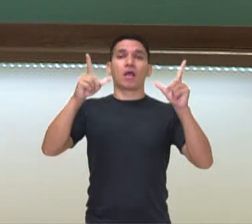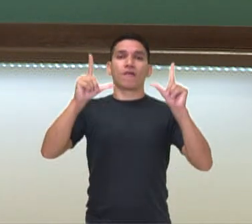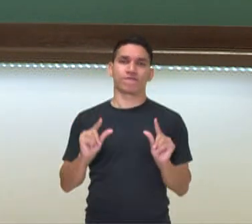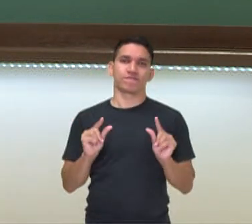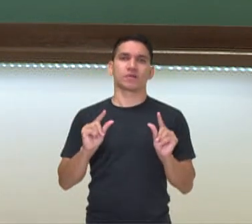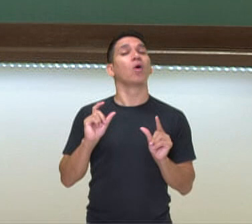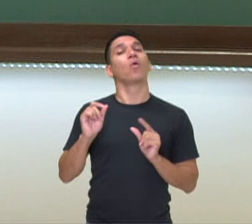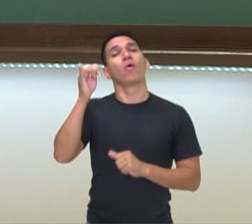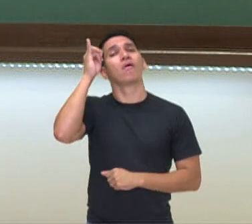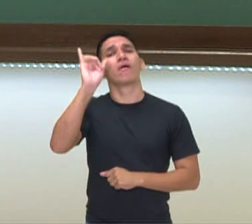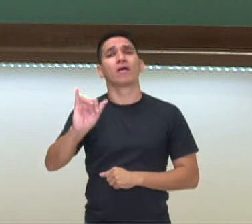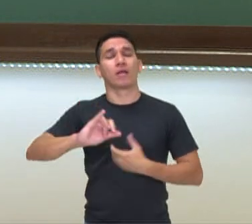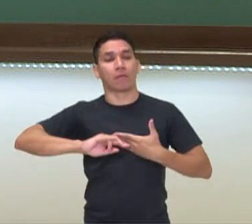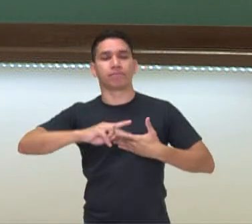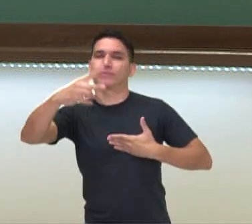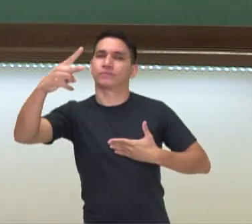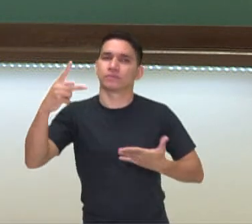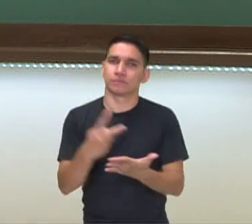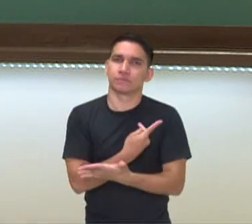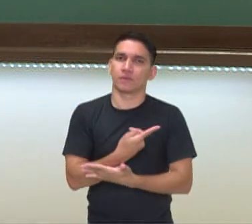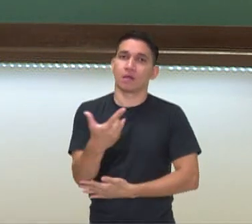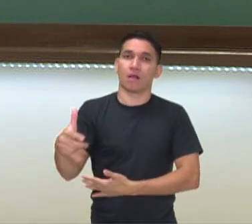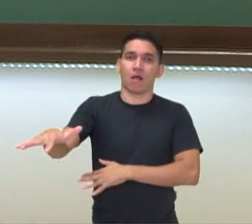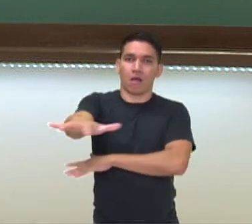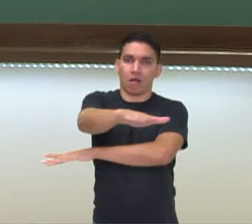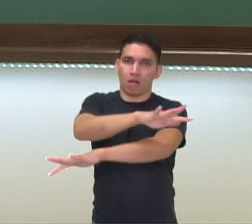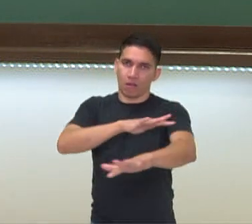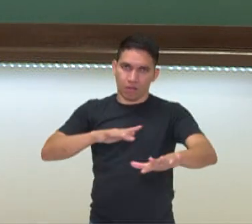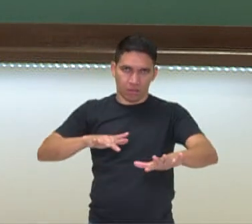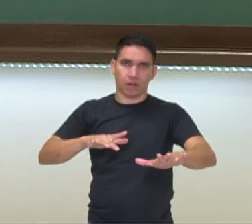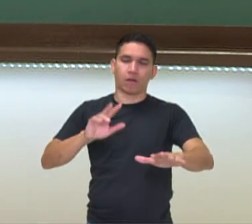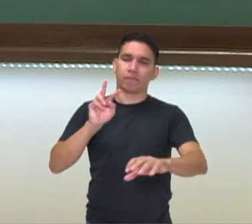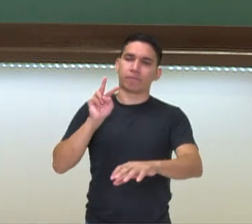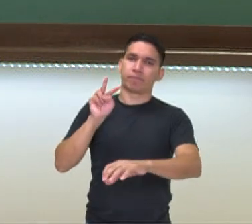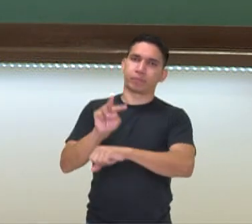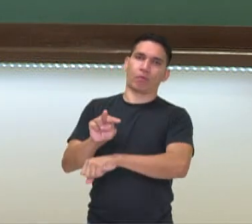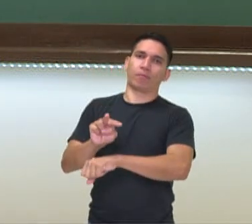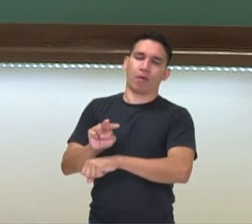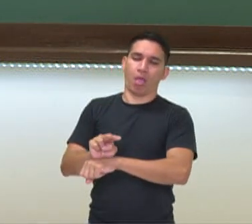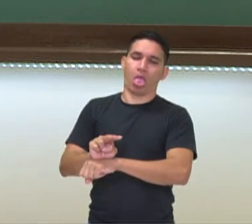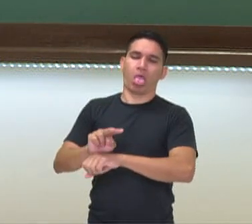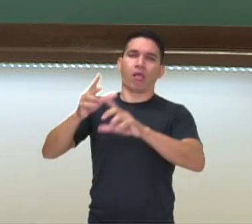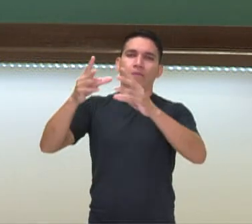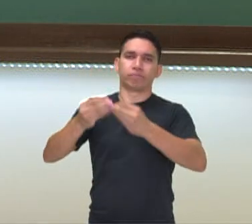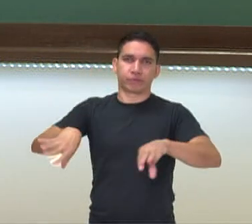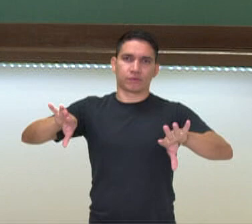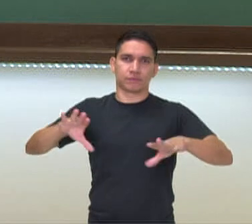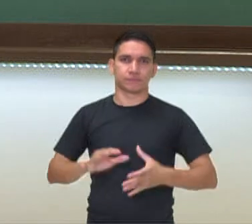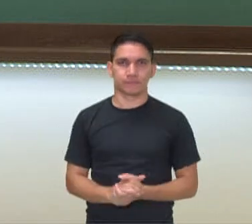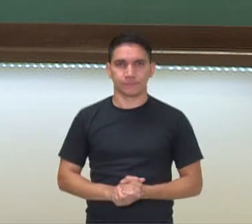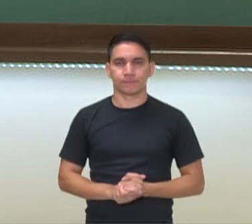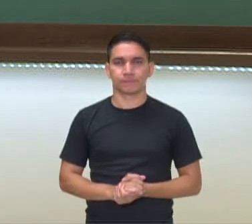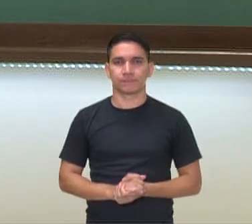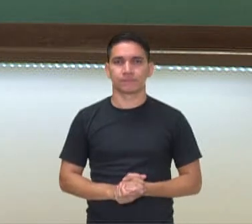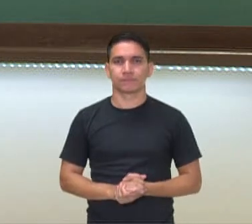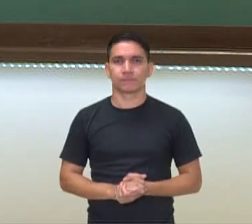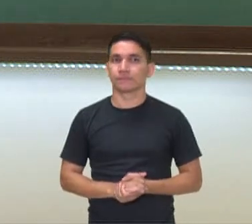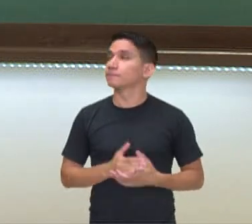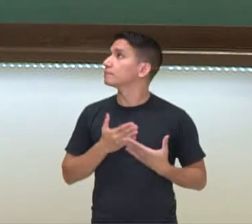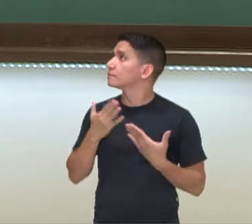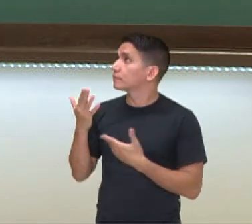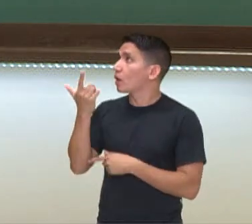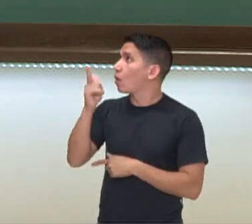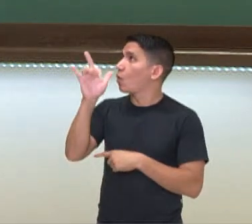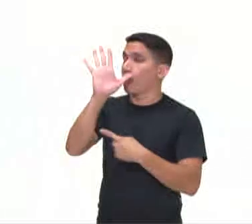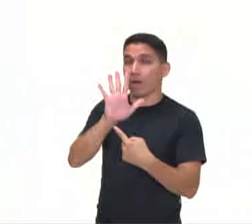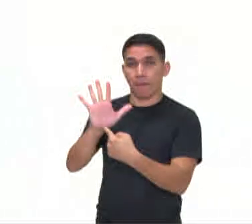o que faria, consequentemente, que as paisagens naturais não fossem tão agredidas por esses resíduos. A próxima imagem